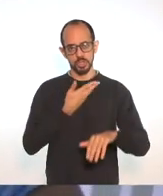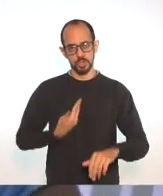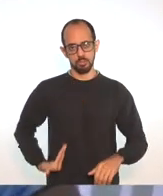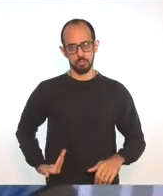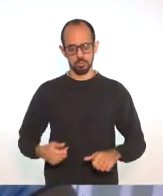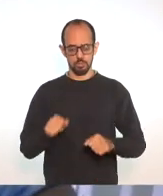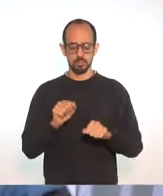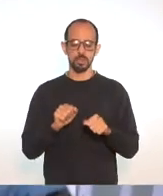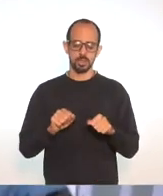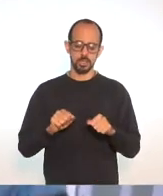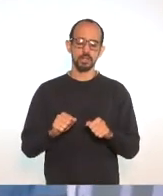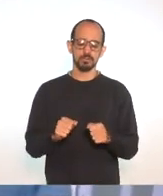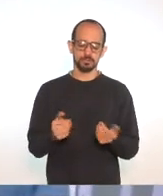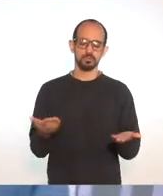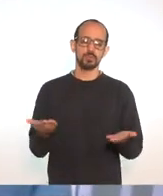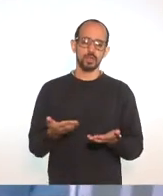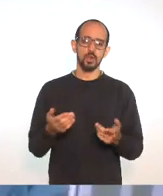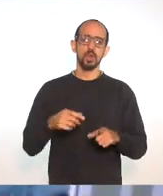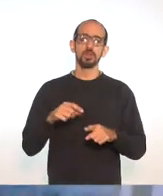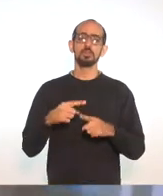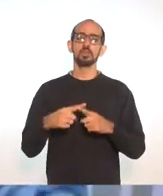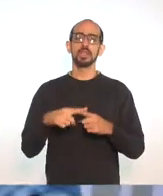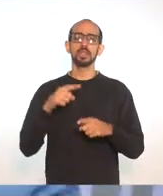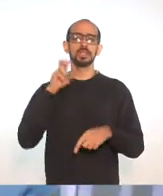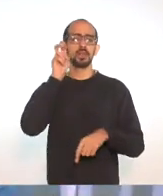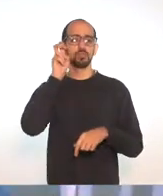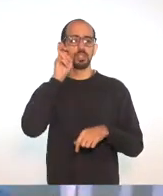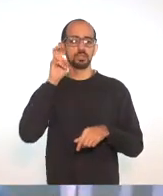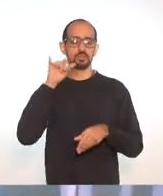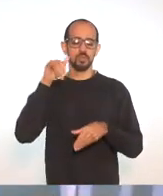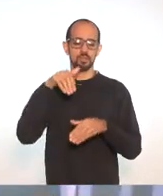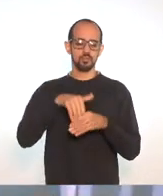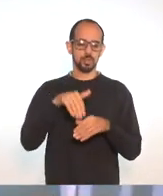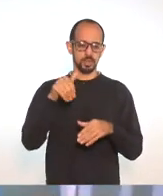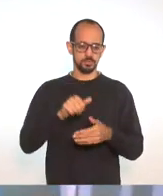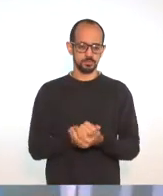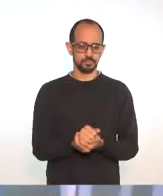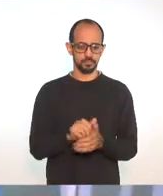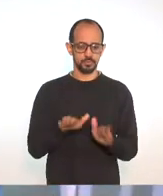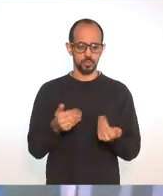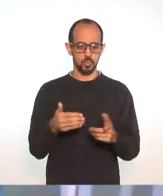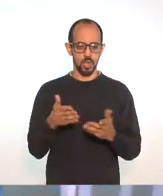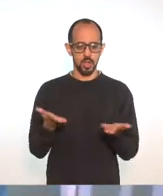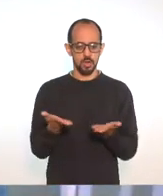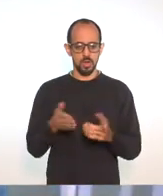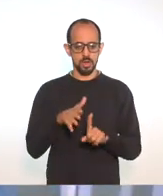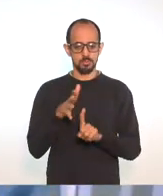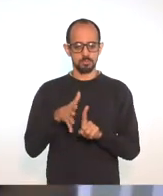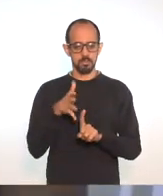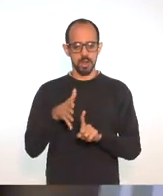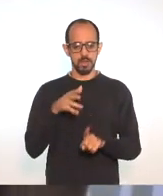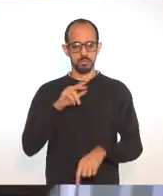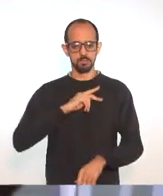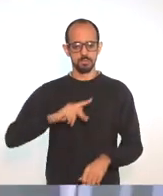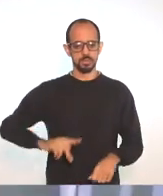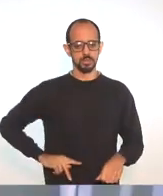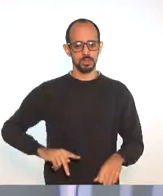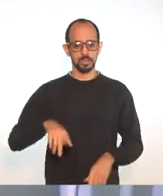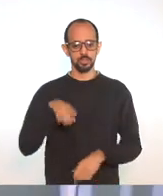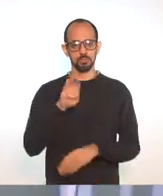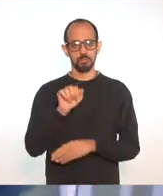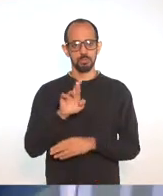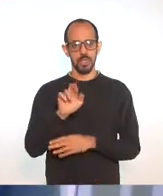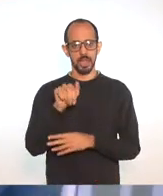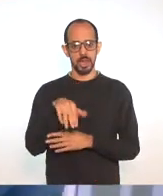discussão da matéria em plenário na próxima quinta-feira Como já disse portanto até falava o Presidente Bernardo Santoro aqui eu